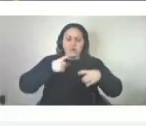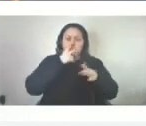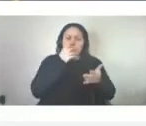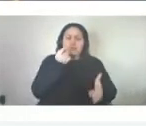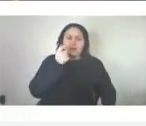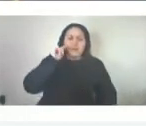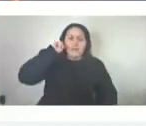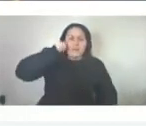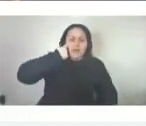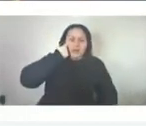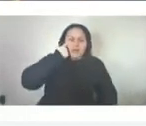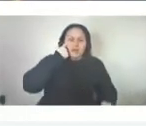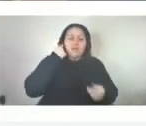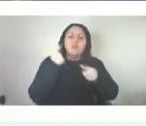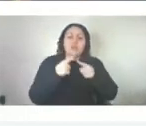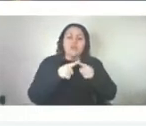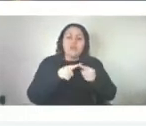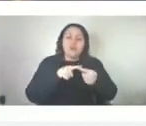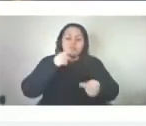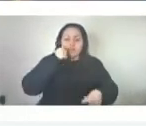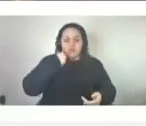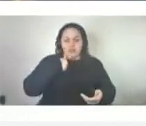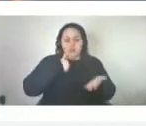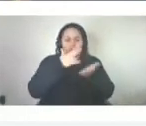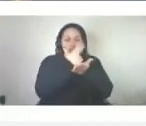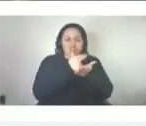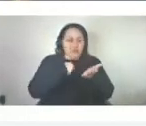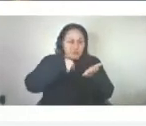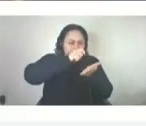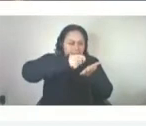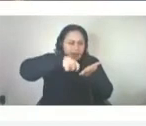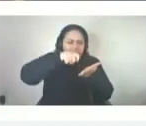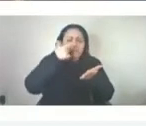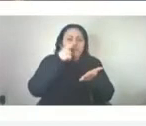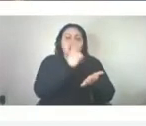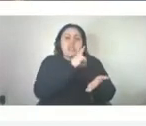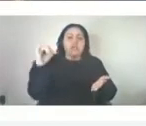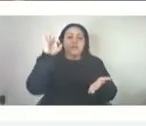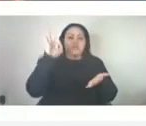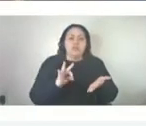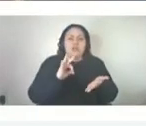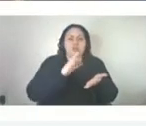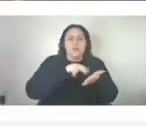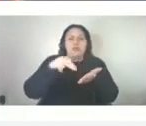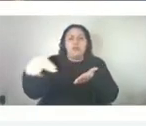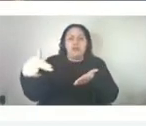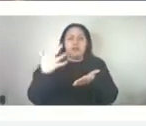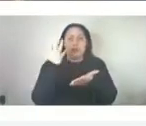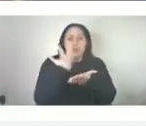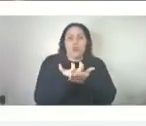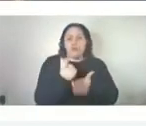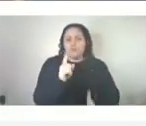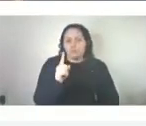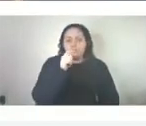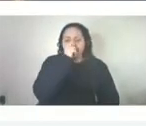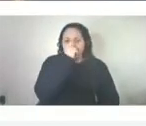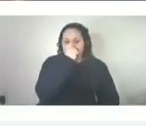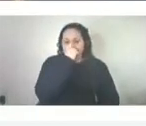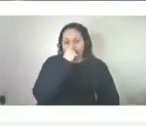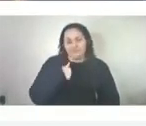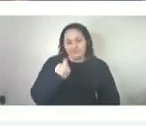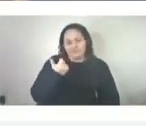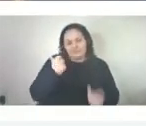pegou 100% nas silhuetas de lata, né? Pode avançar? Já estou concluindo, tá,